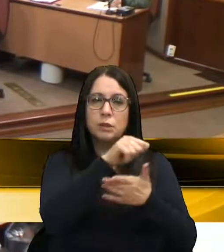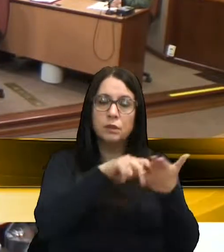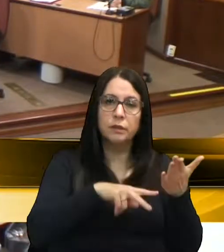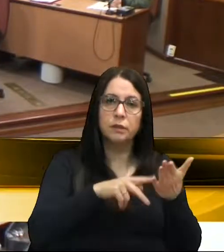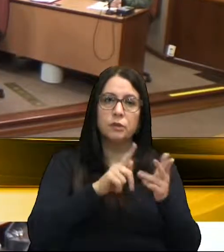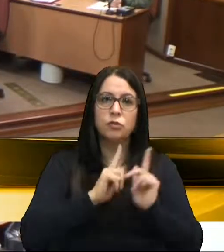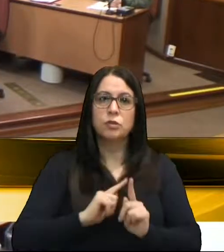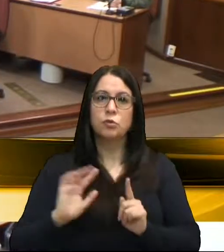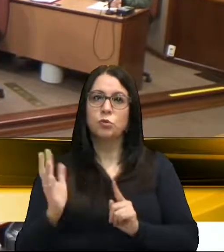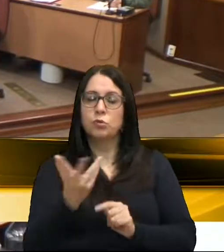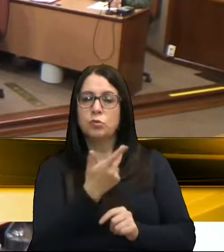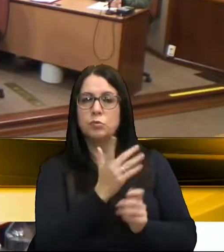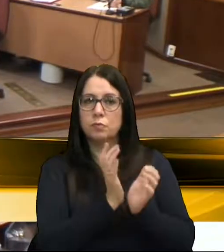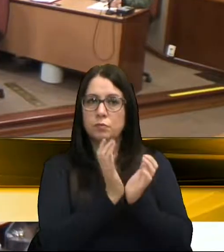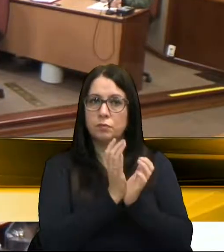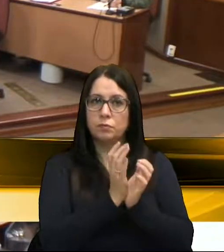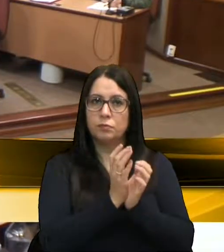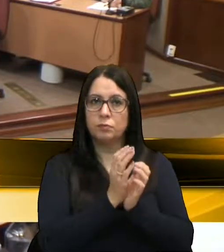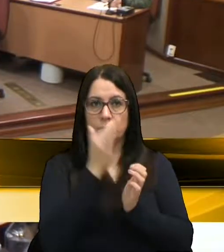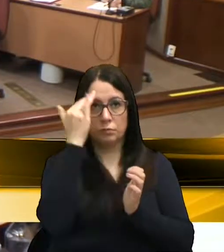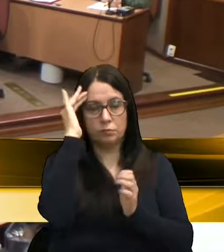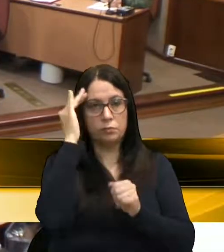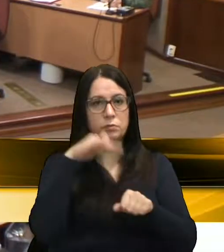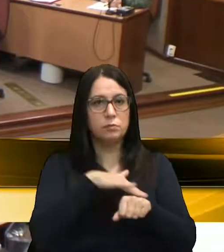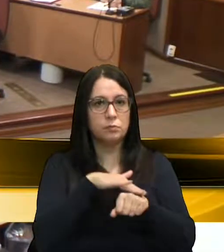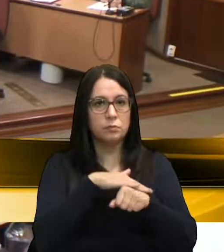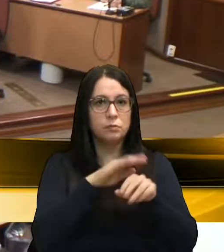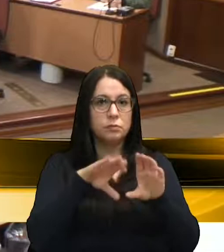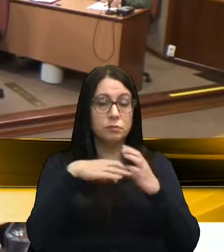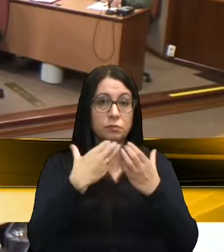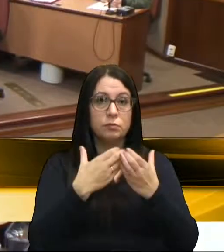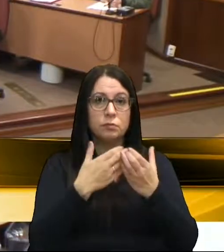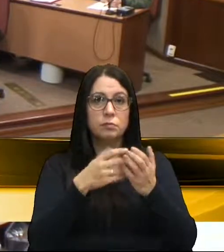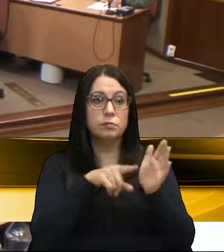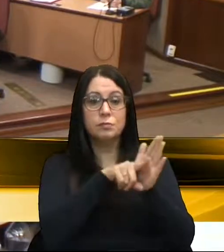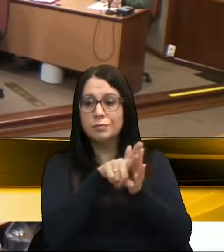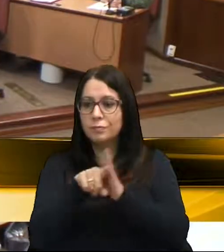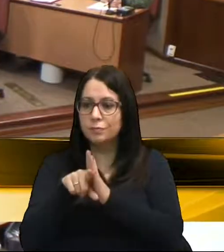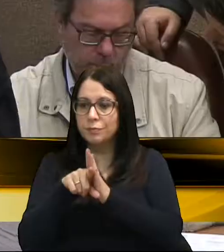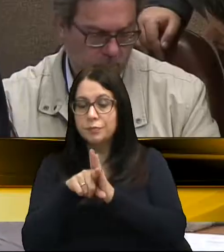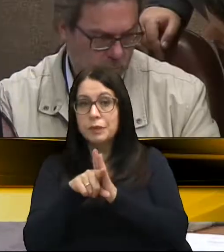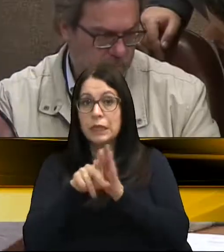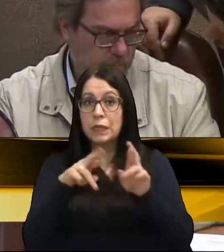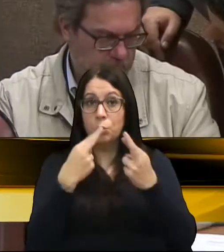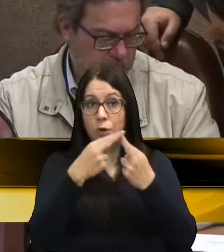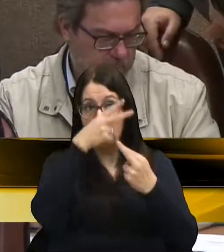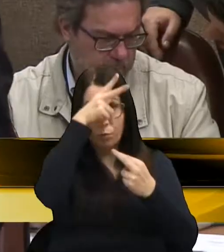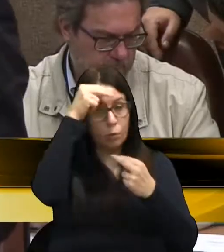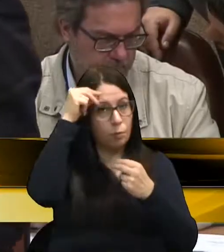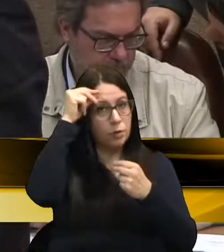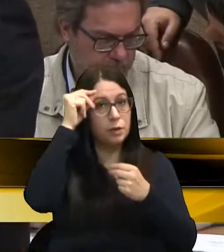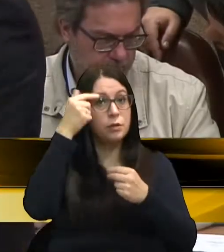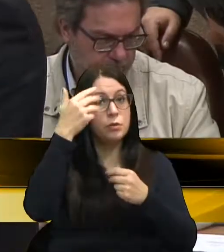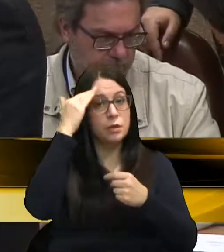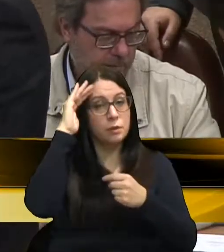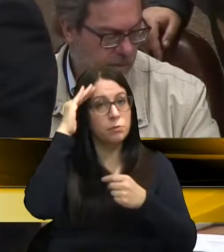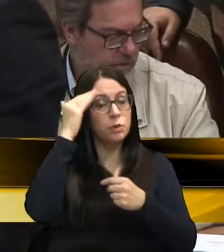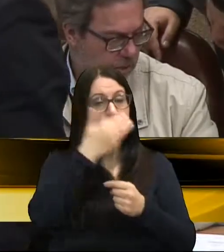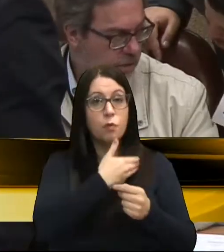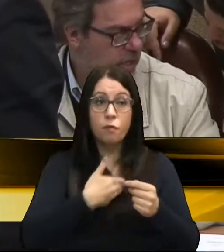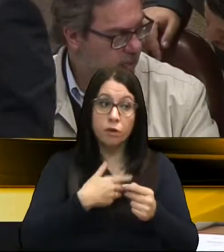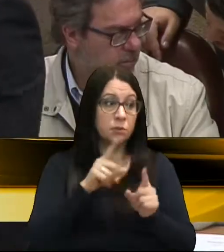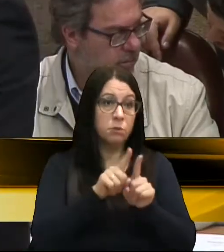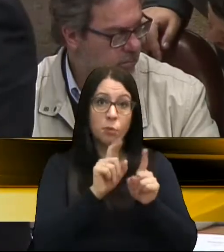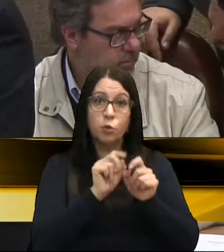gestão coletiva, nós entendemos que conversas comunitárias e consultas públicas, nós entendemos que o governo atual pode